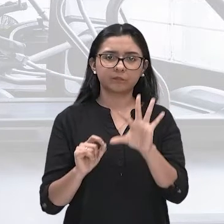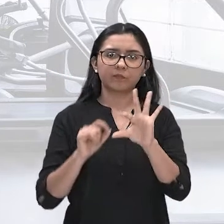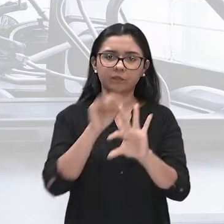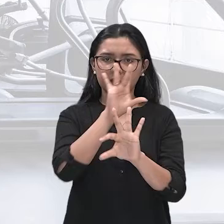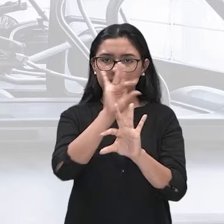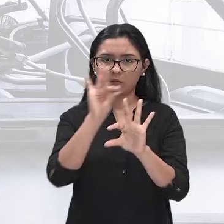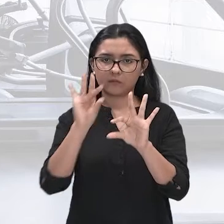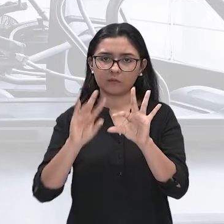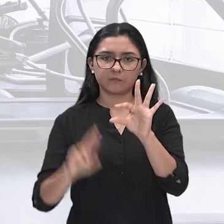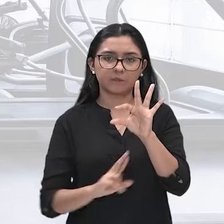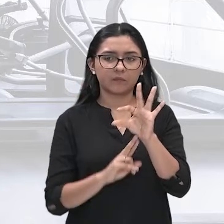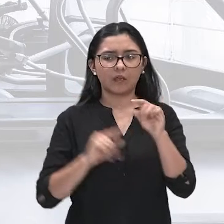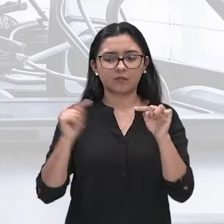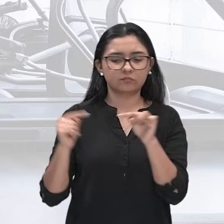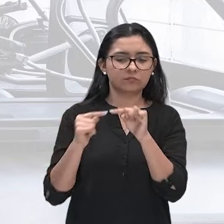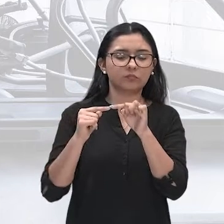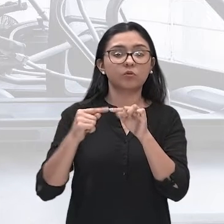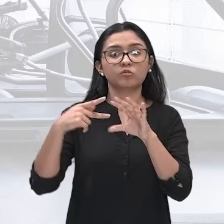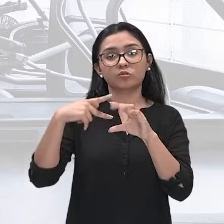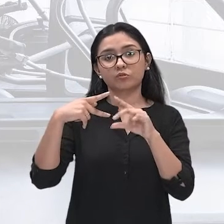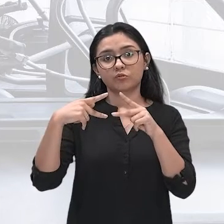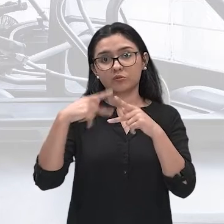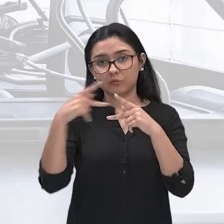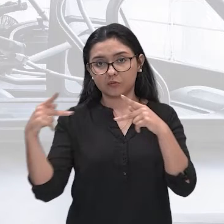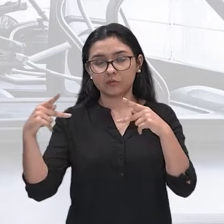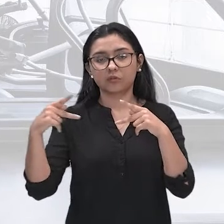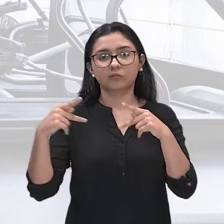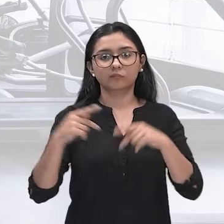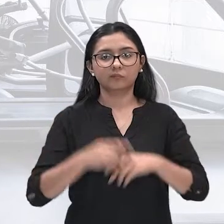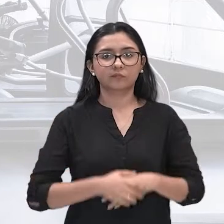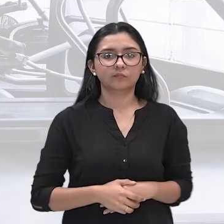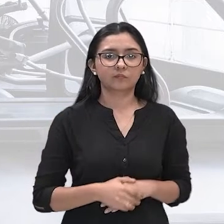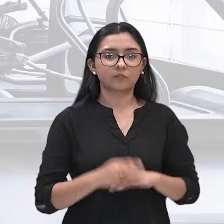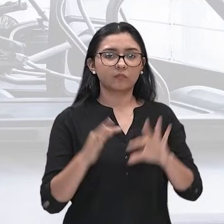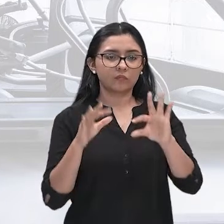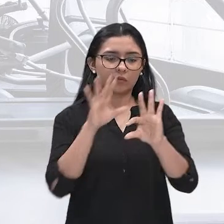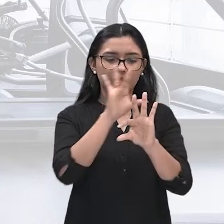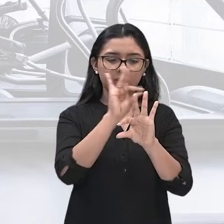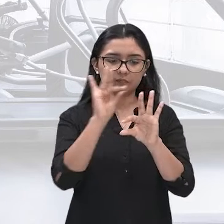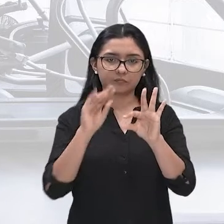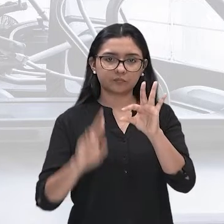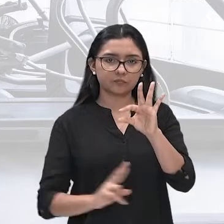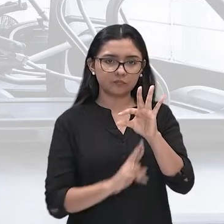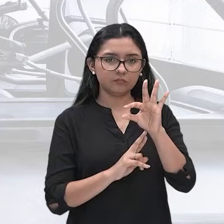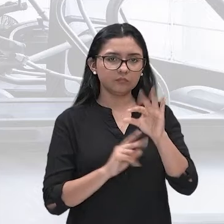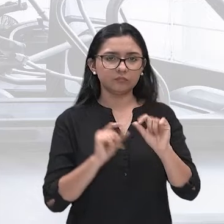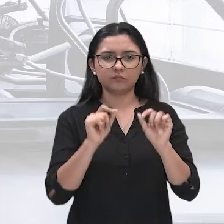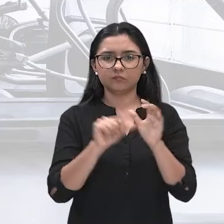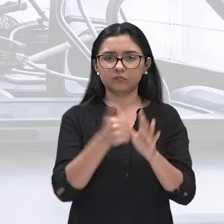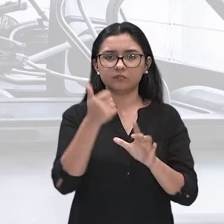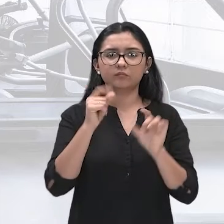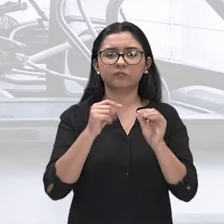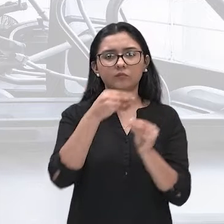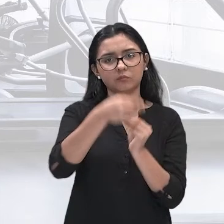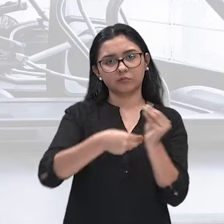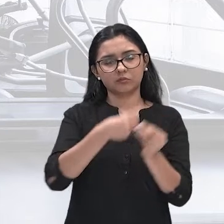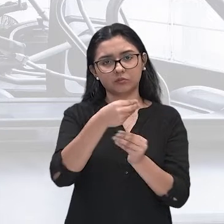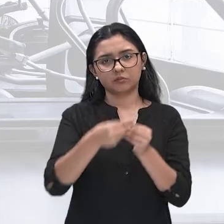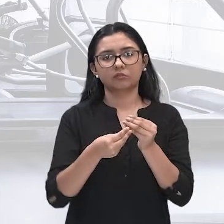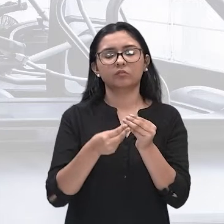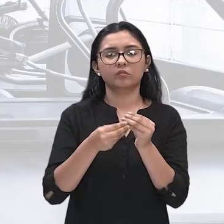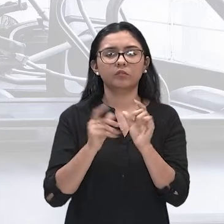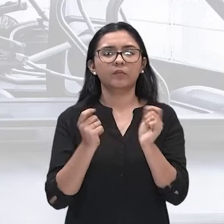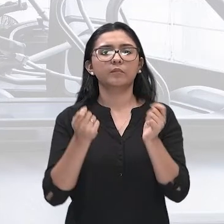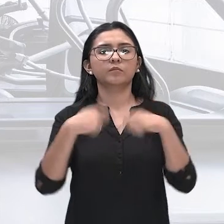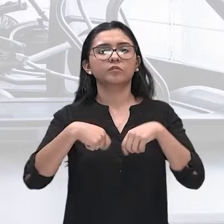as proteínas, tá? Então, os aminoácidos, na verdade, são precursores ali, são substâncias que vão